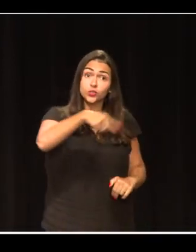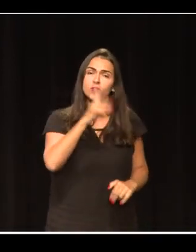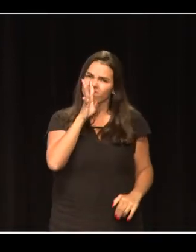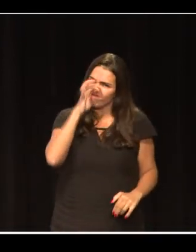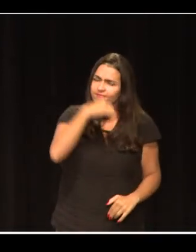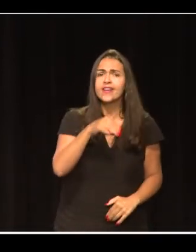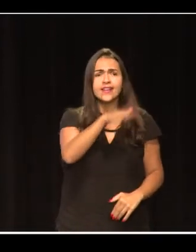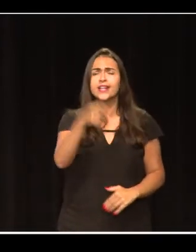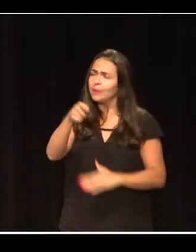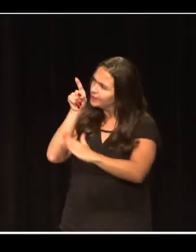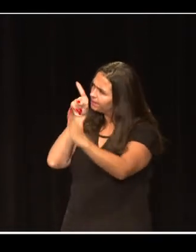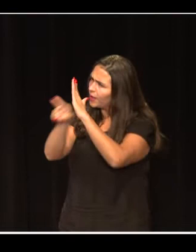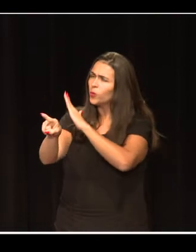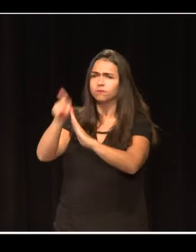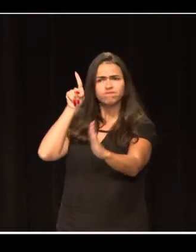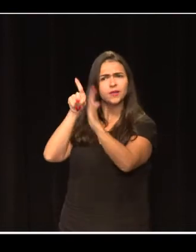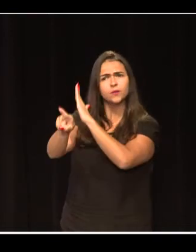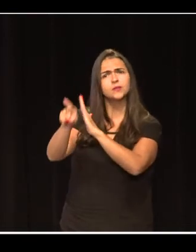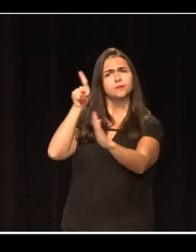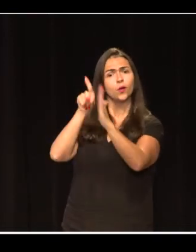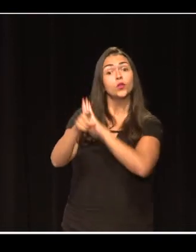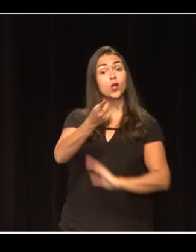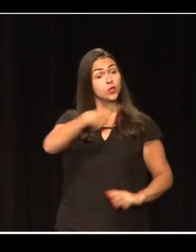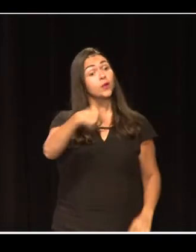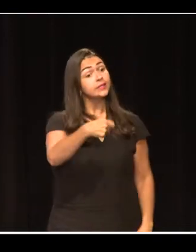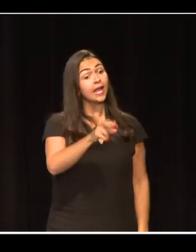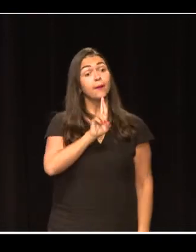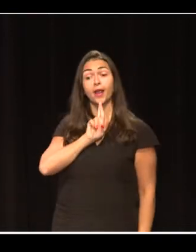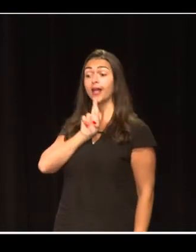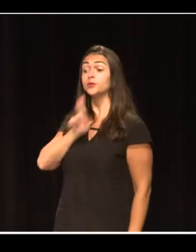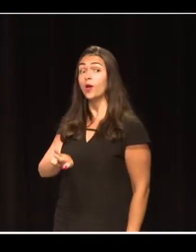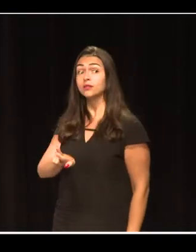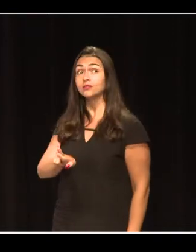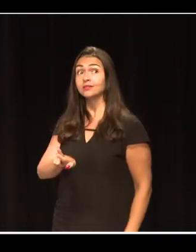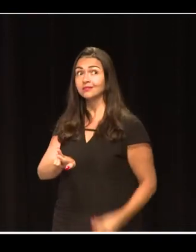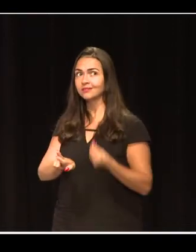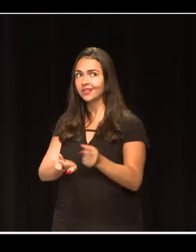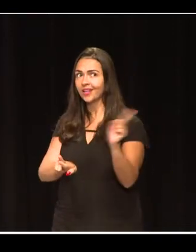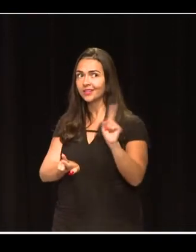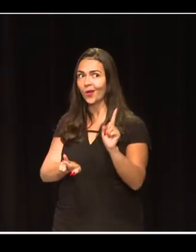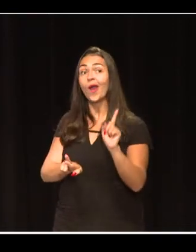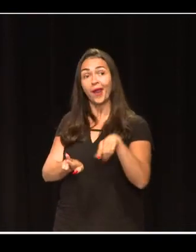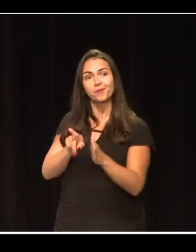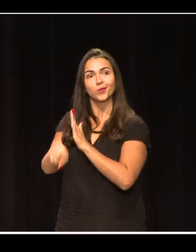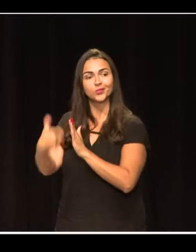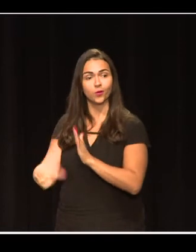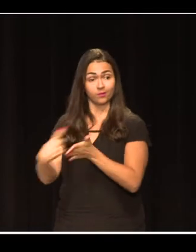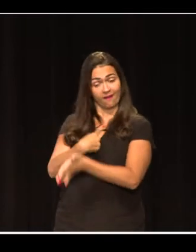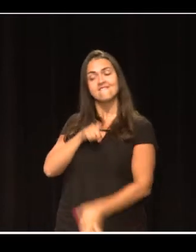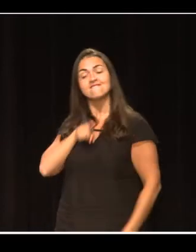crianças perguntem, e a gente sempre responda com outras perguntas, e não com respostas.